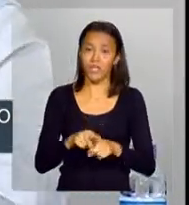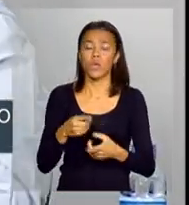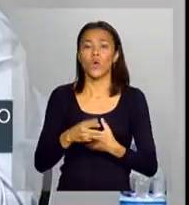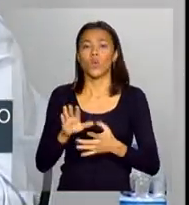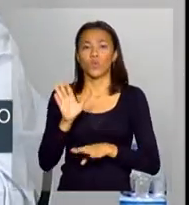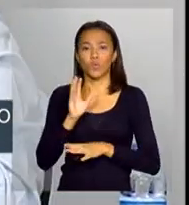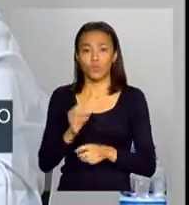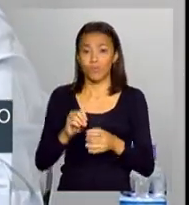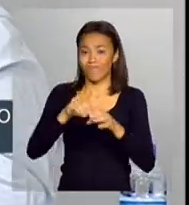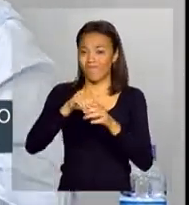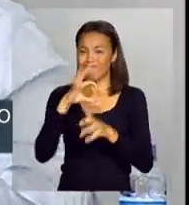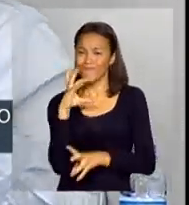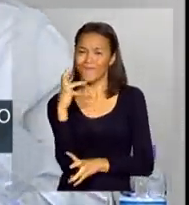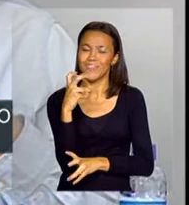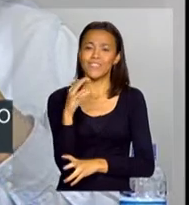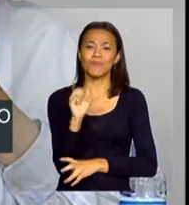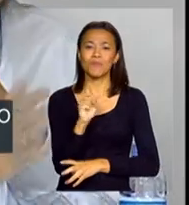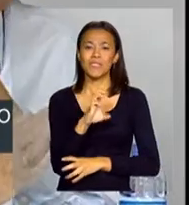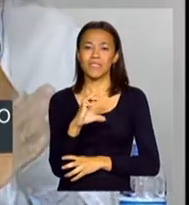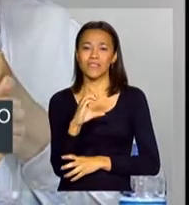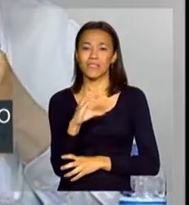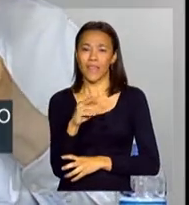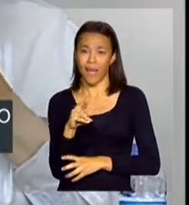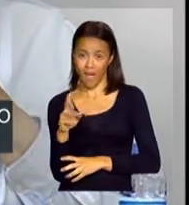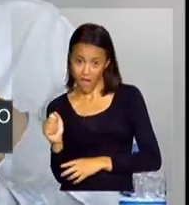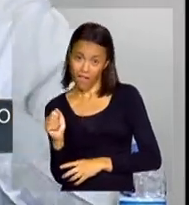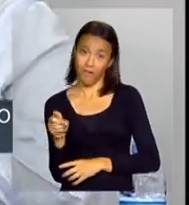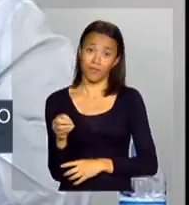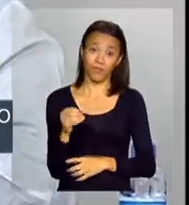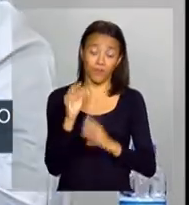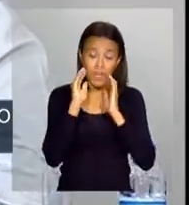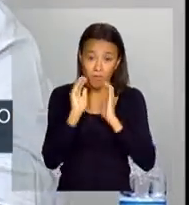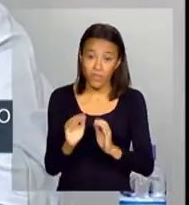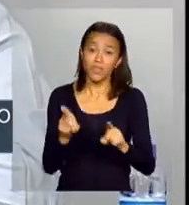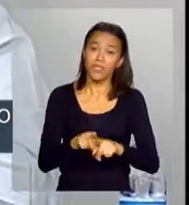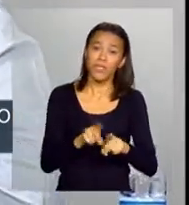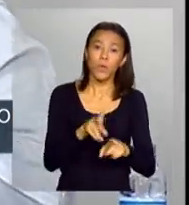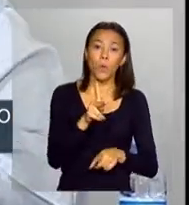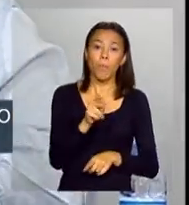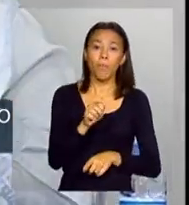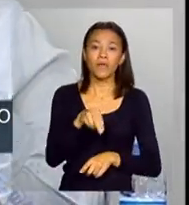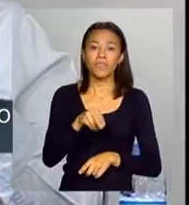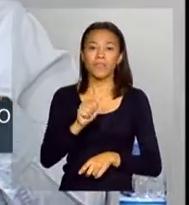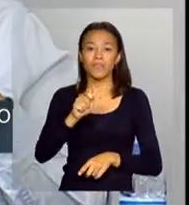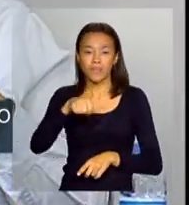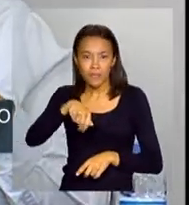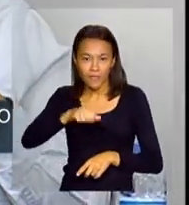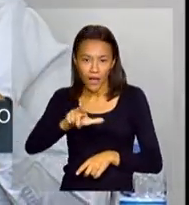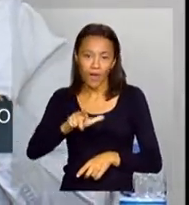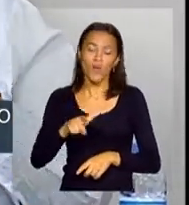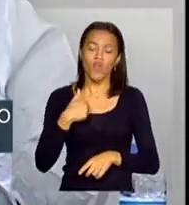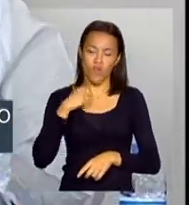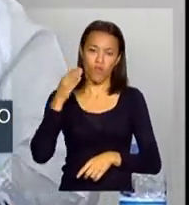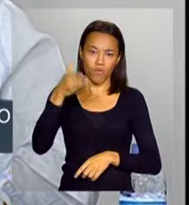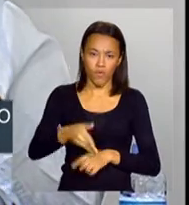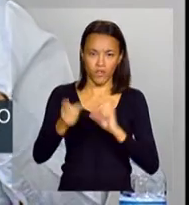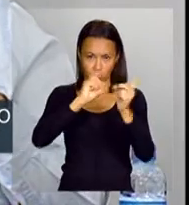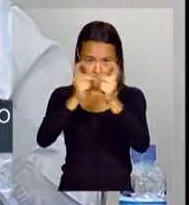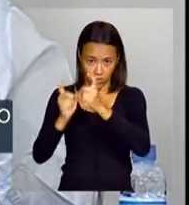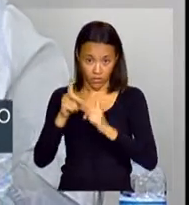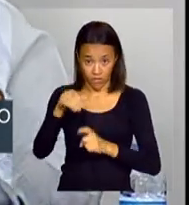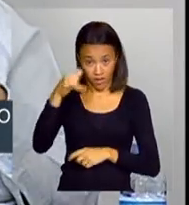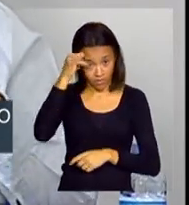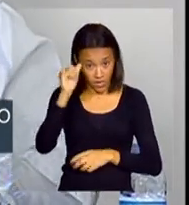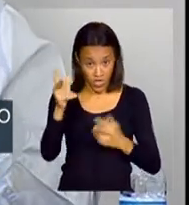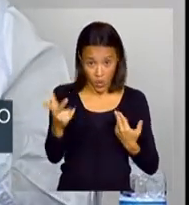especificidade, têm o Cerrado Amazônico de um jeito, têm o Cerrado não Amazônico de outro jeito, têm o Pantanal. Eu vou fazer o debate da pecuária no Pantanal igual que eu faço no